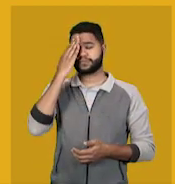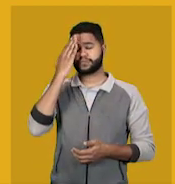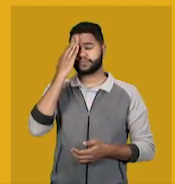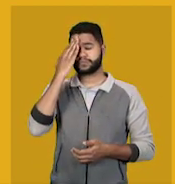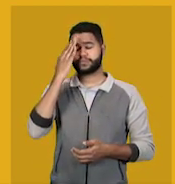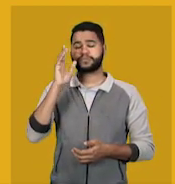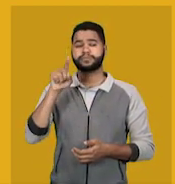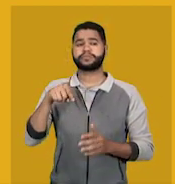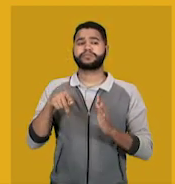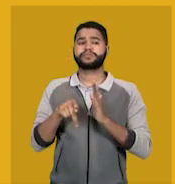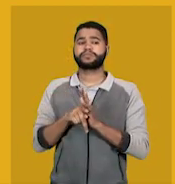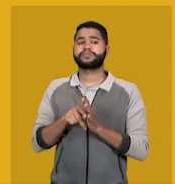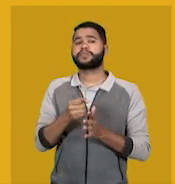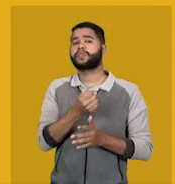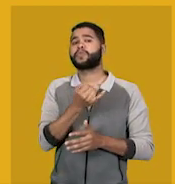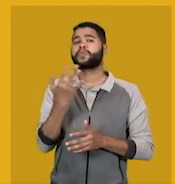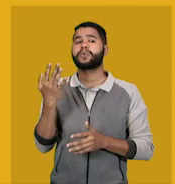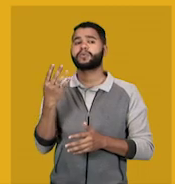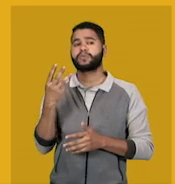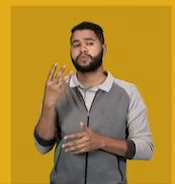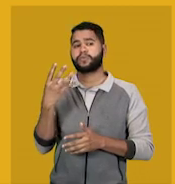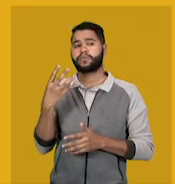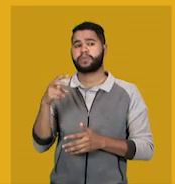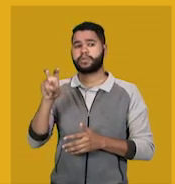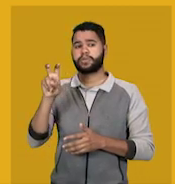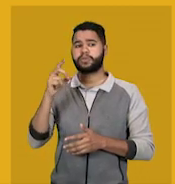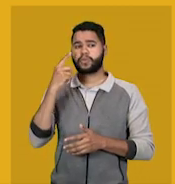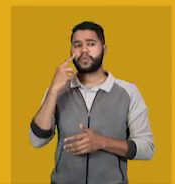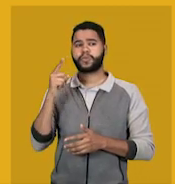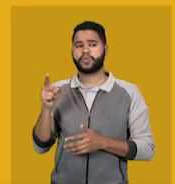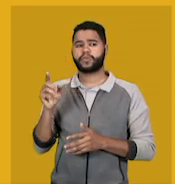de quantos graus? 45, eu já vi.